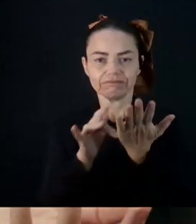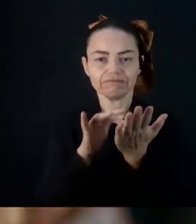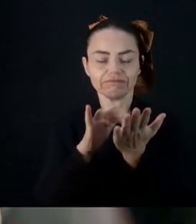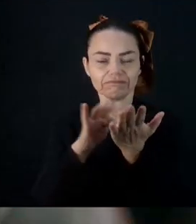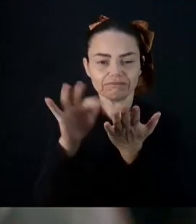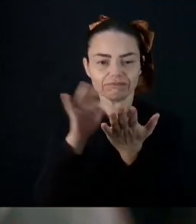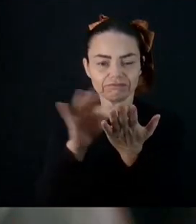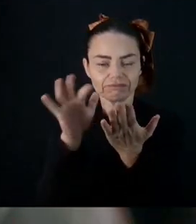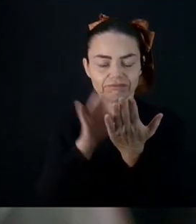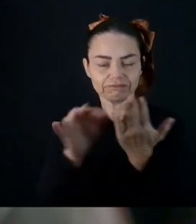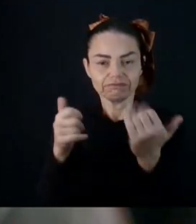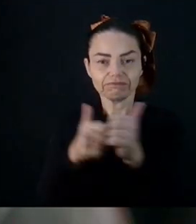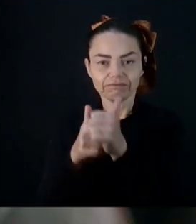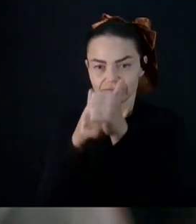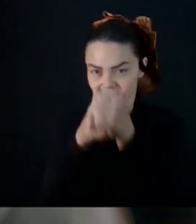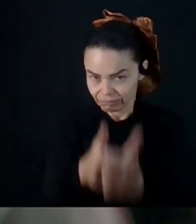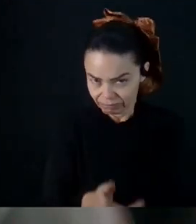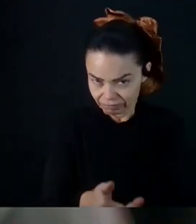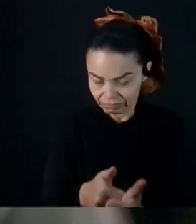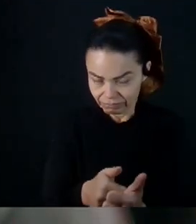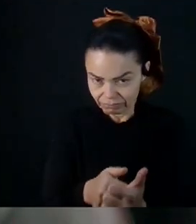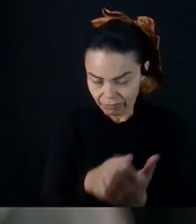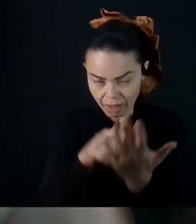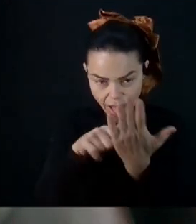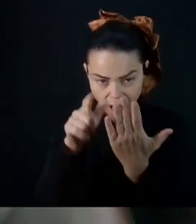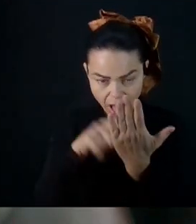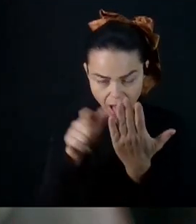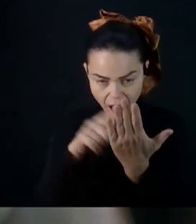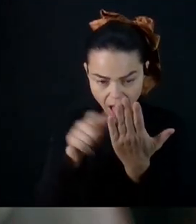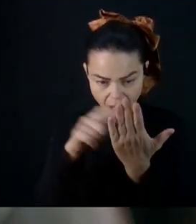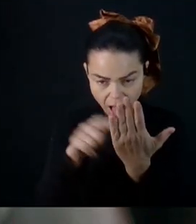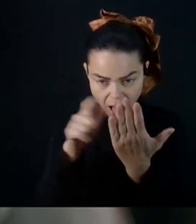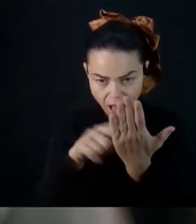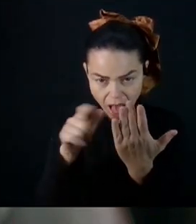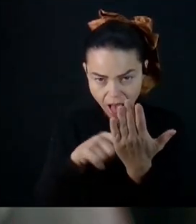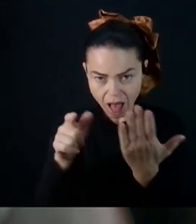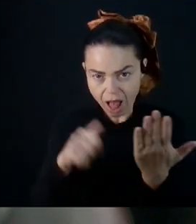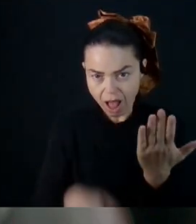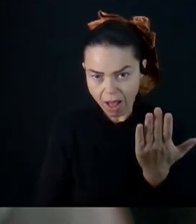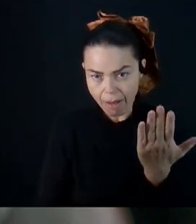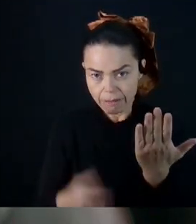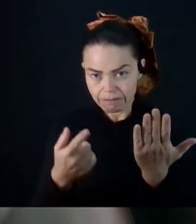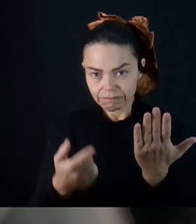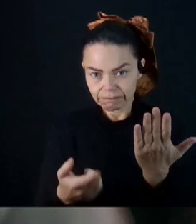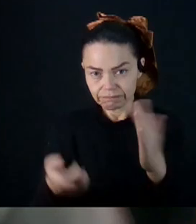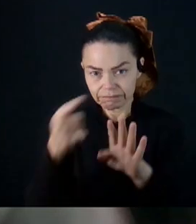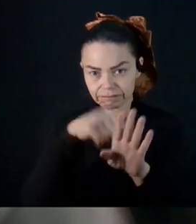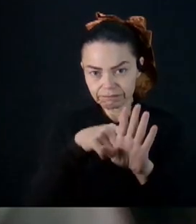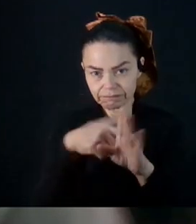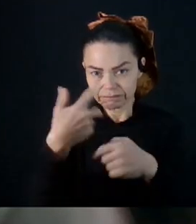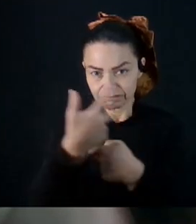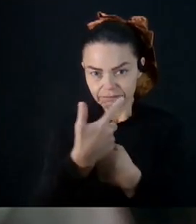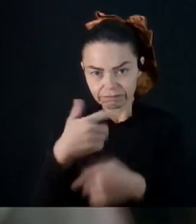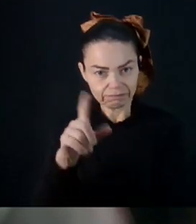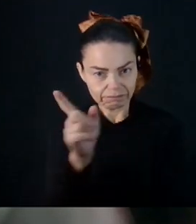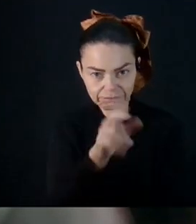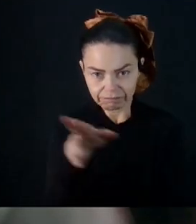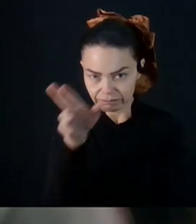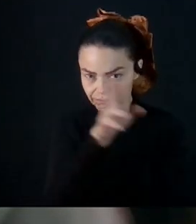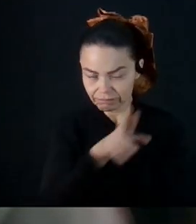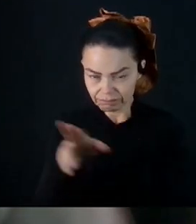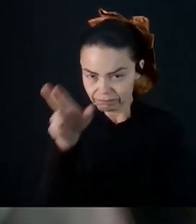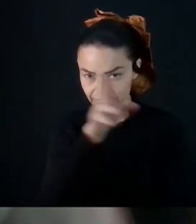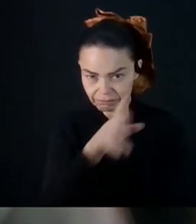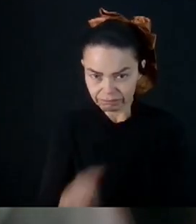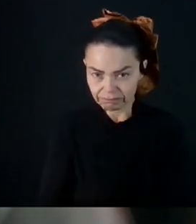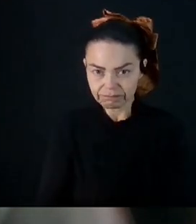ela está consumindo. E a gente sabe que muitas crianças estão por trás das câmeras e nem sempre elas utilizam aquilo que